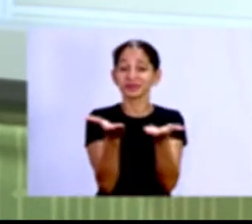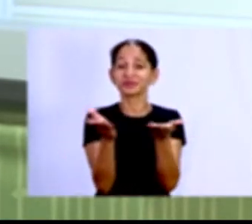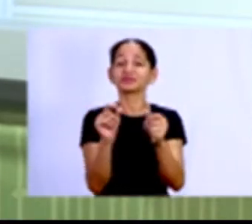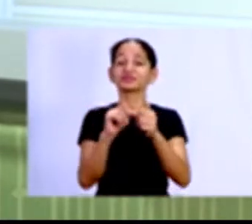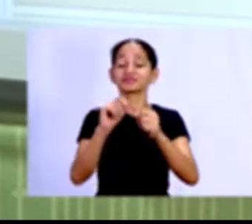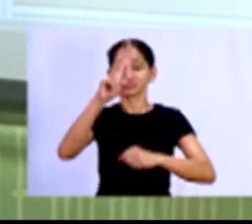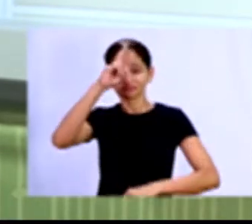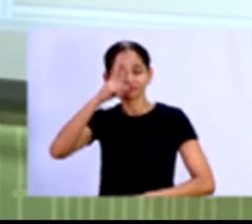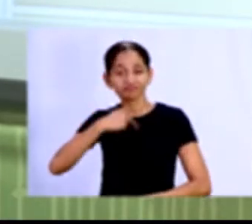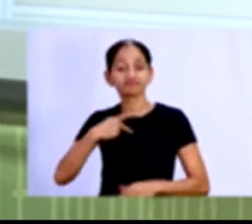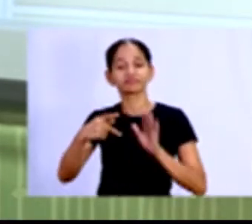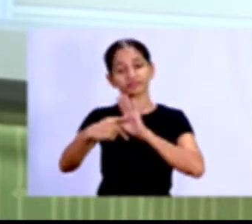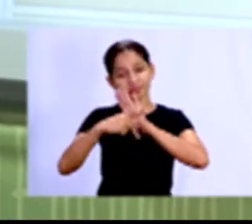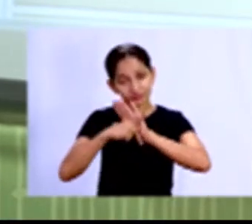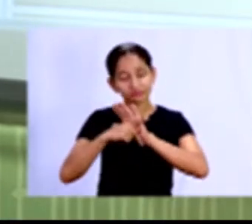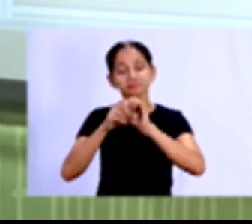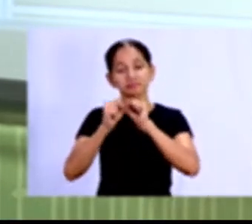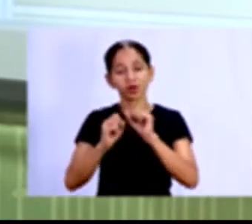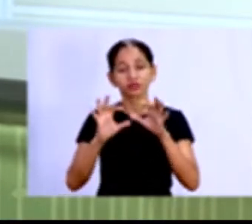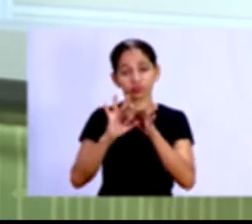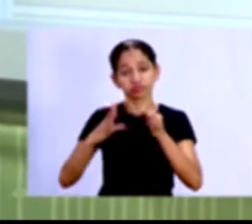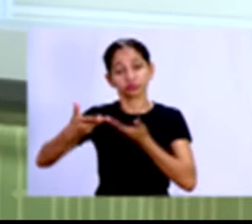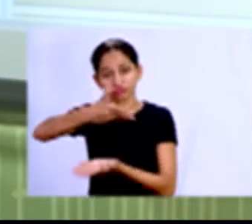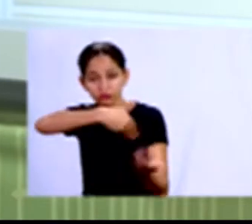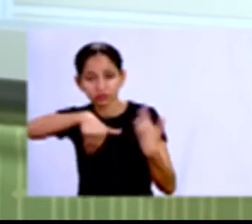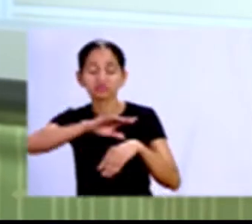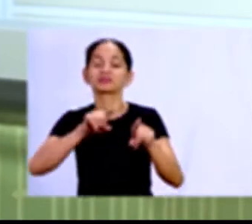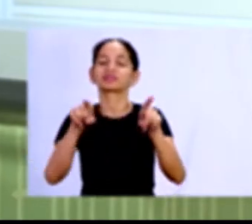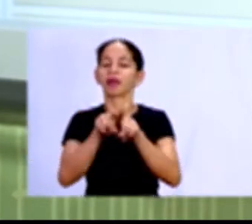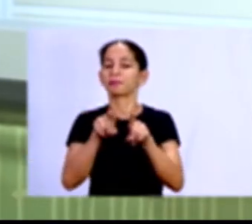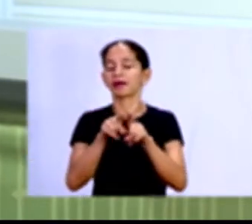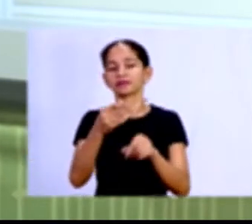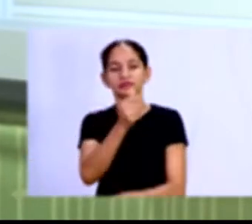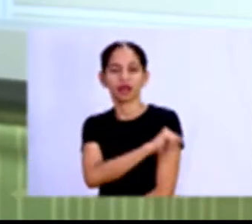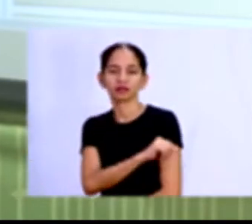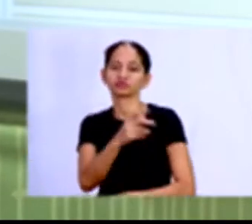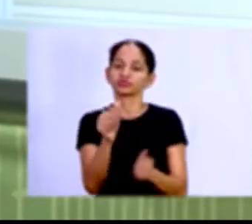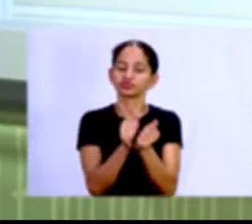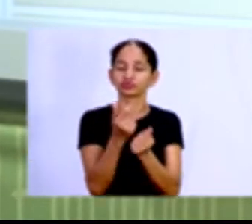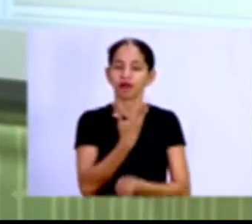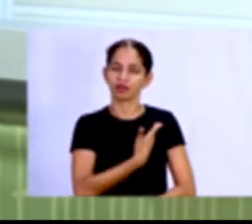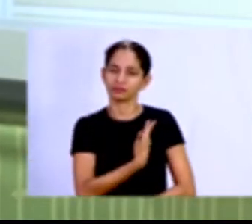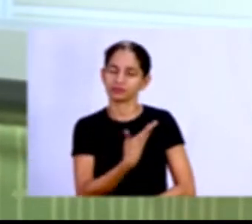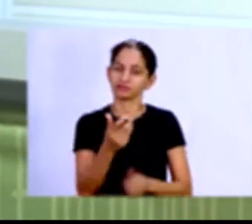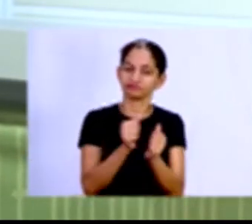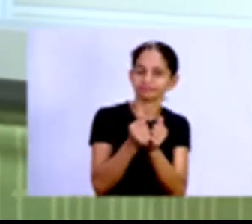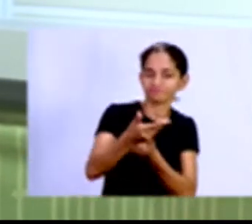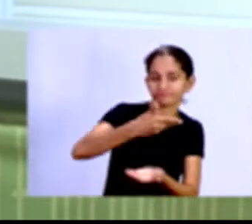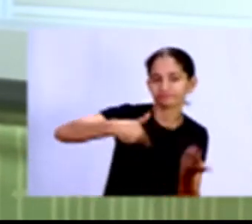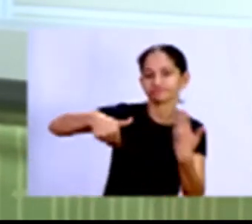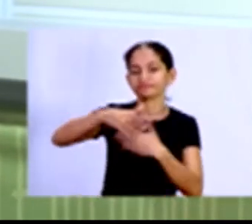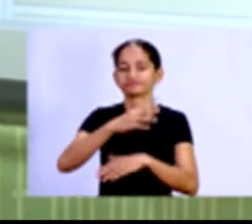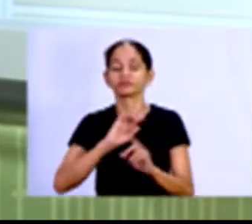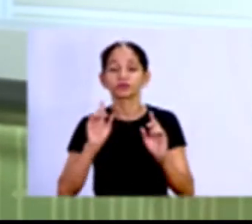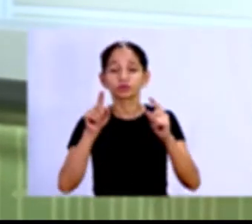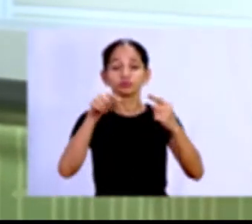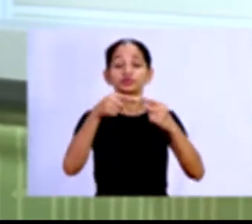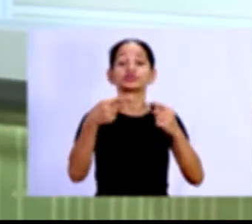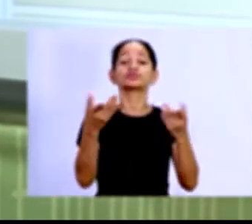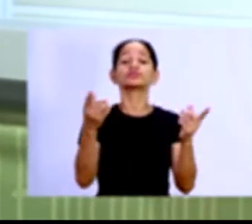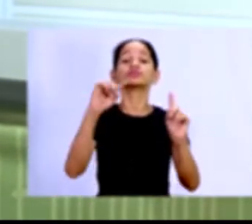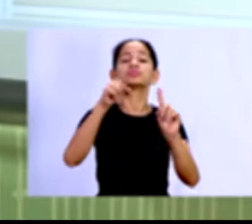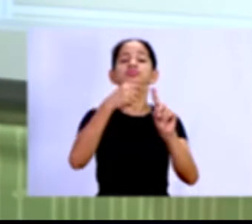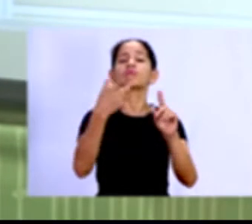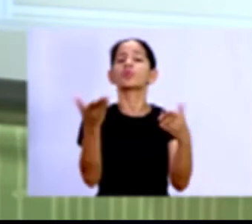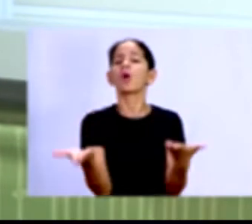sua autonomia, a cooperação e a interação para o quê? Com o objetivo da educação, com o